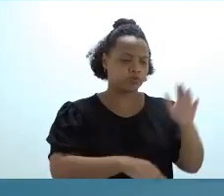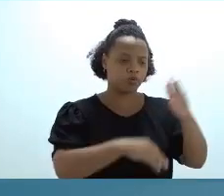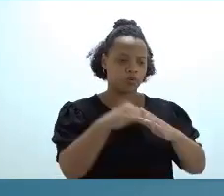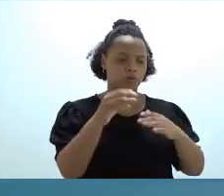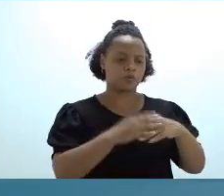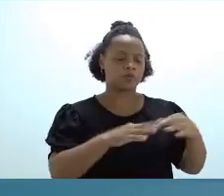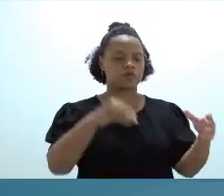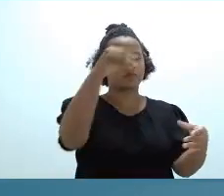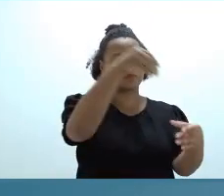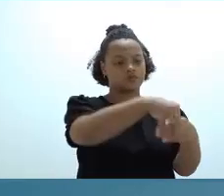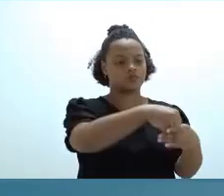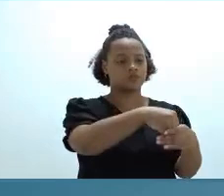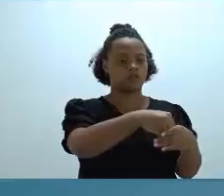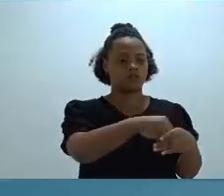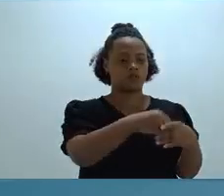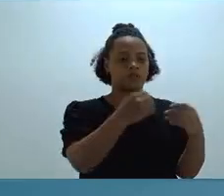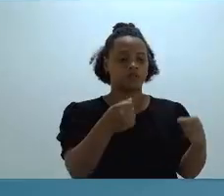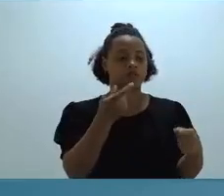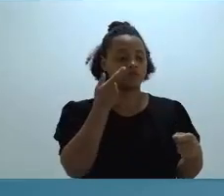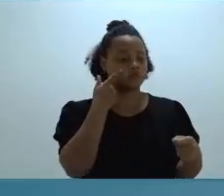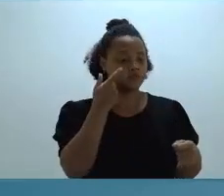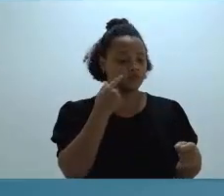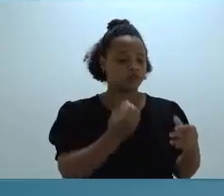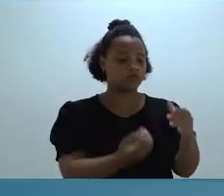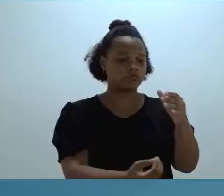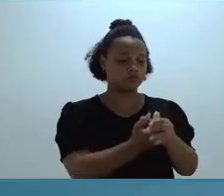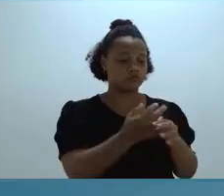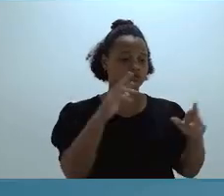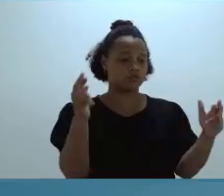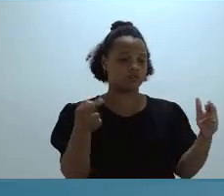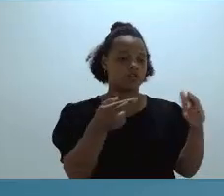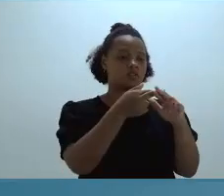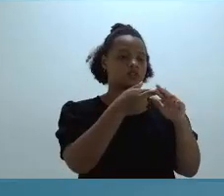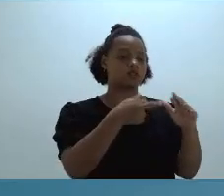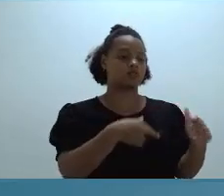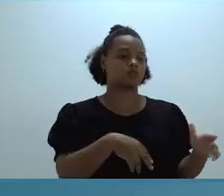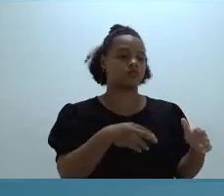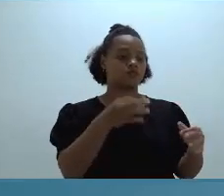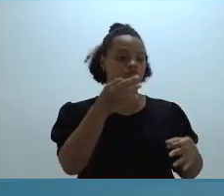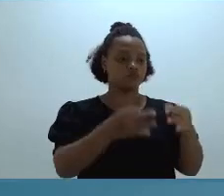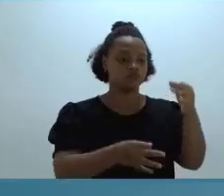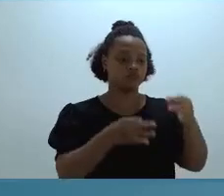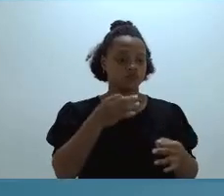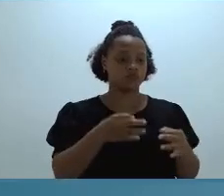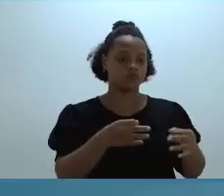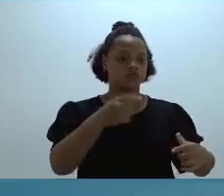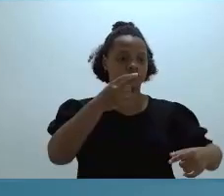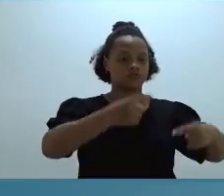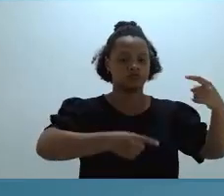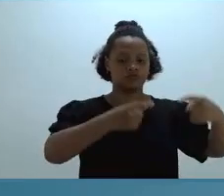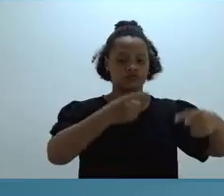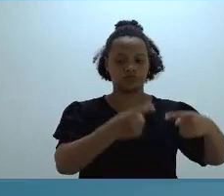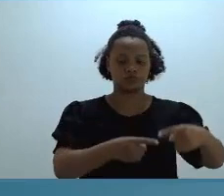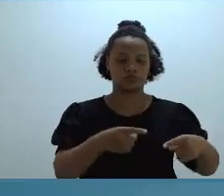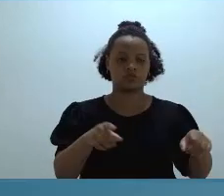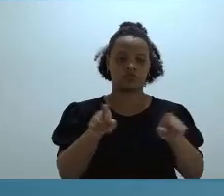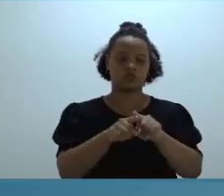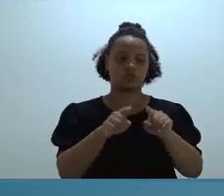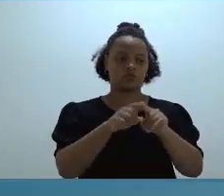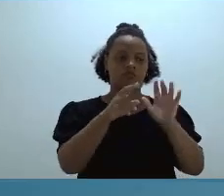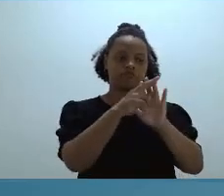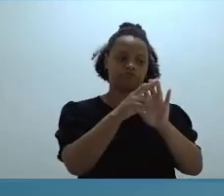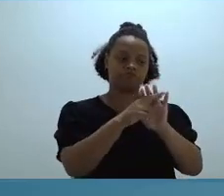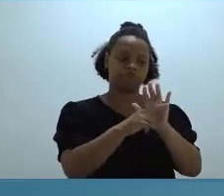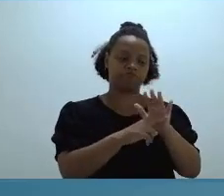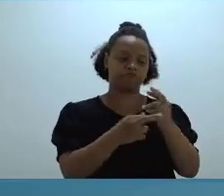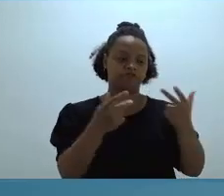natureza da relação jurídica posta em discussão. E aí cita-se diversos outros precedentes no mesmo